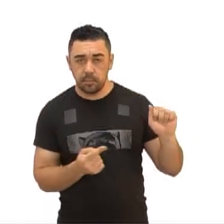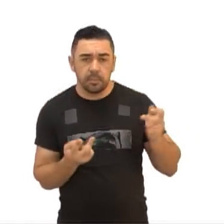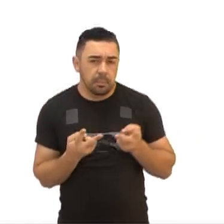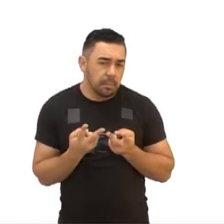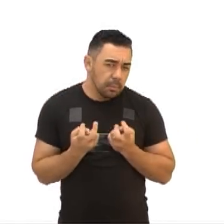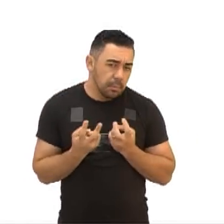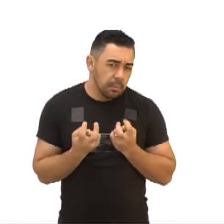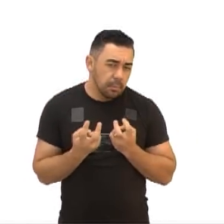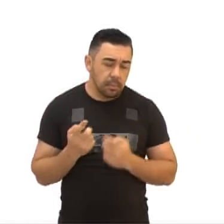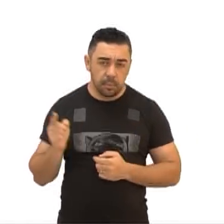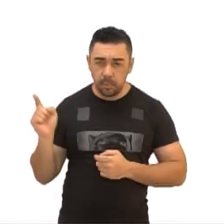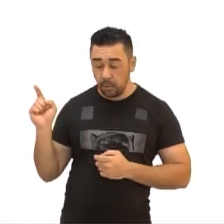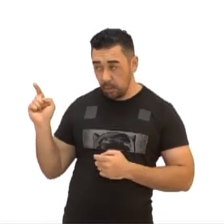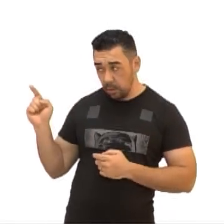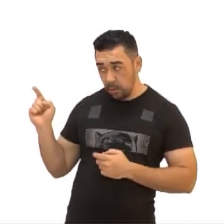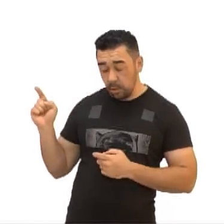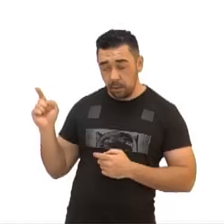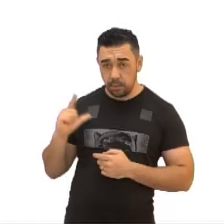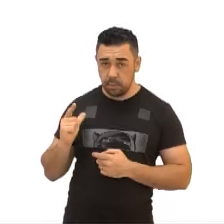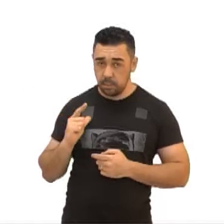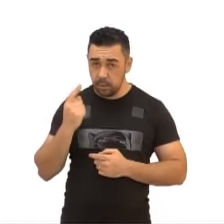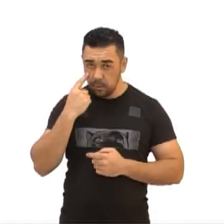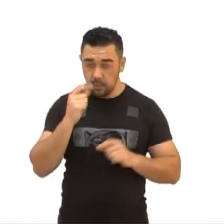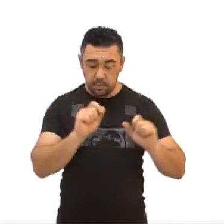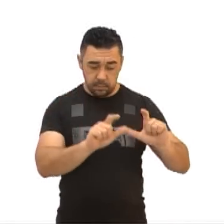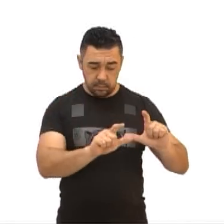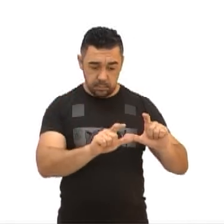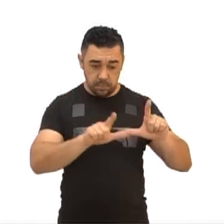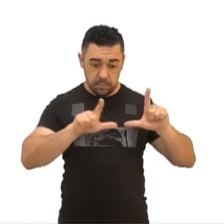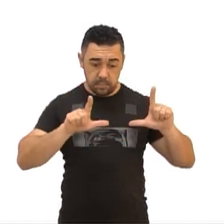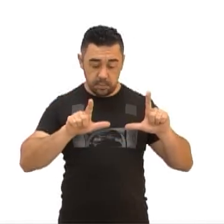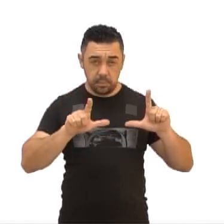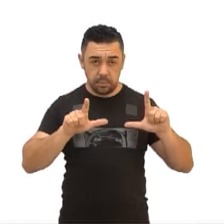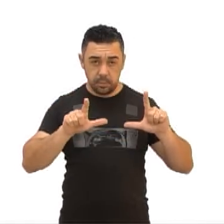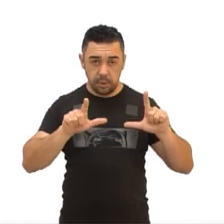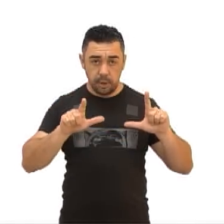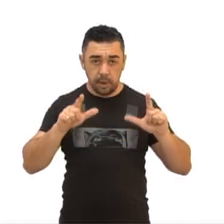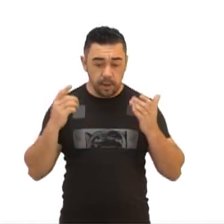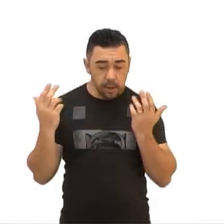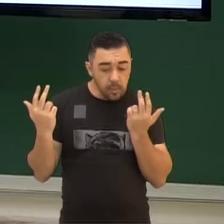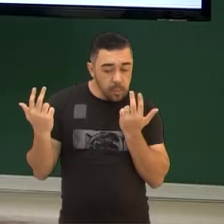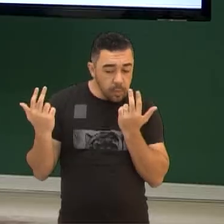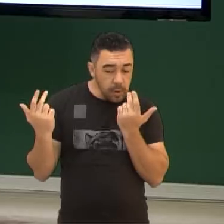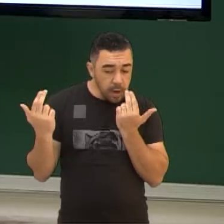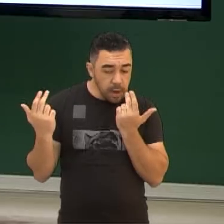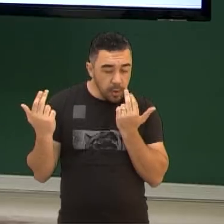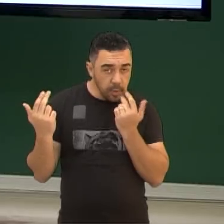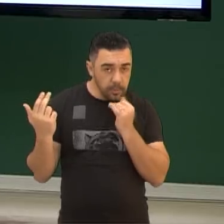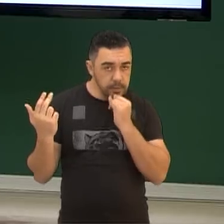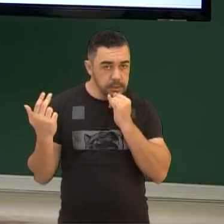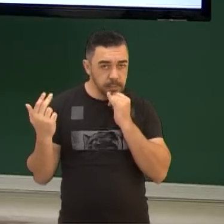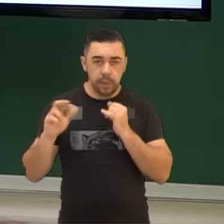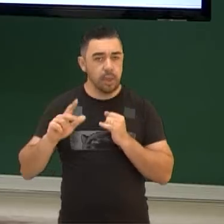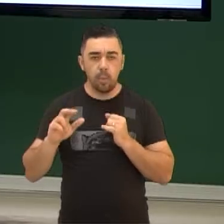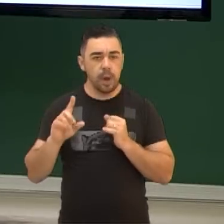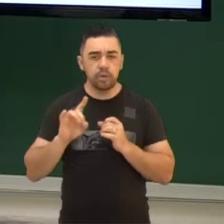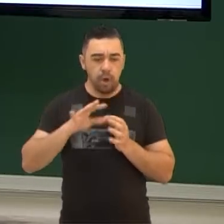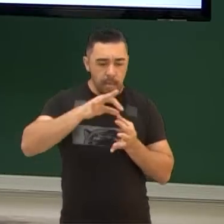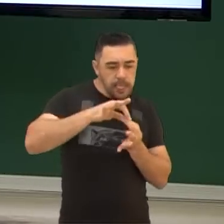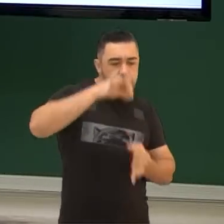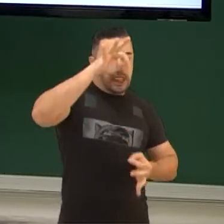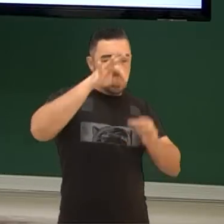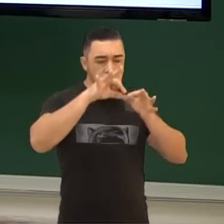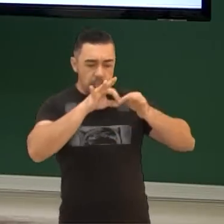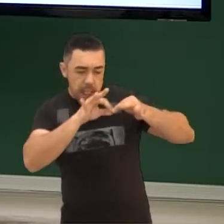que quando nós estamos ampliando, nós temos que ampliar ela proporcionalmente, né? Não é só